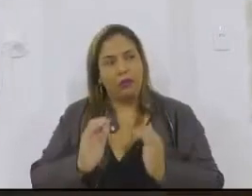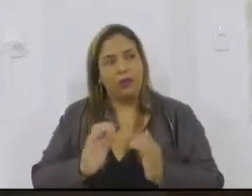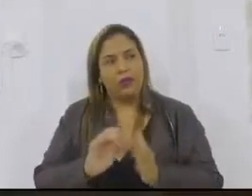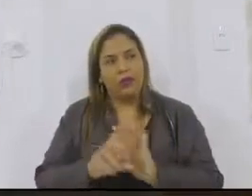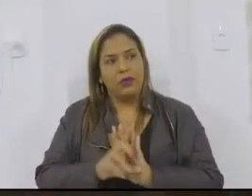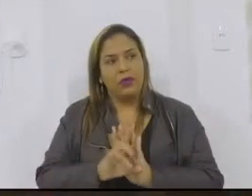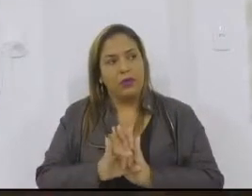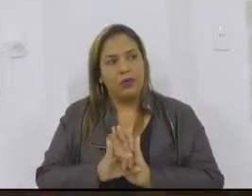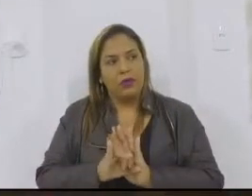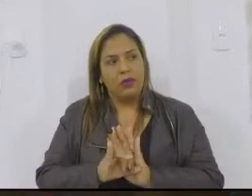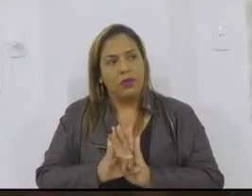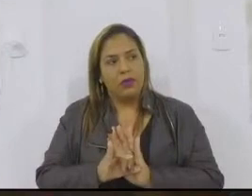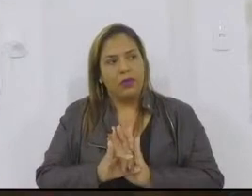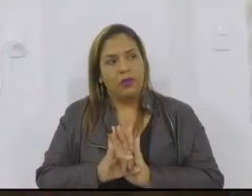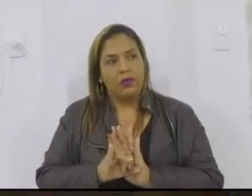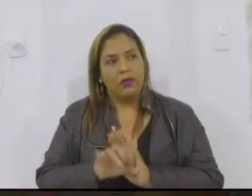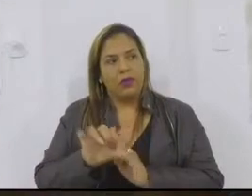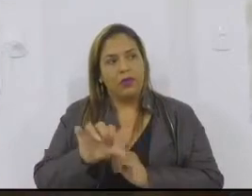Complementar